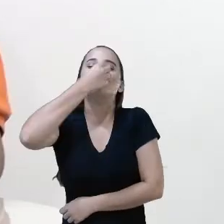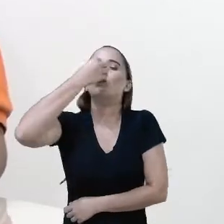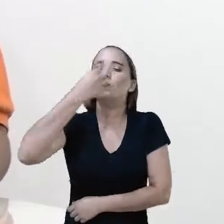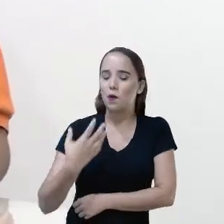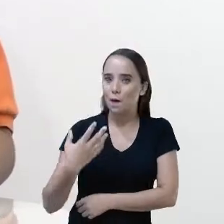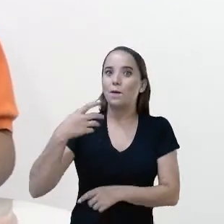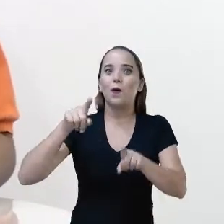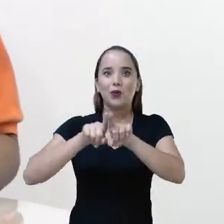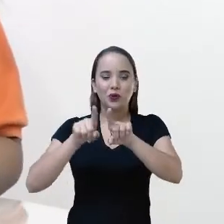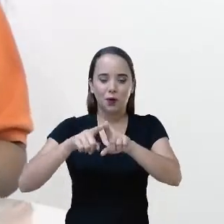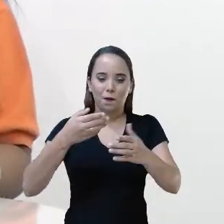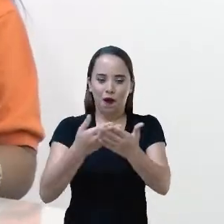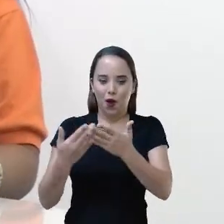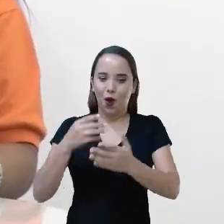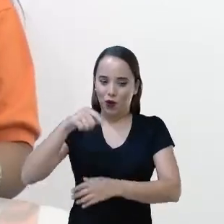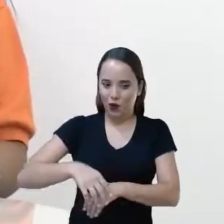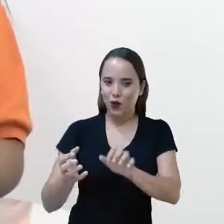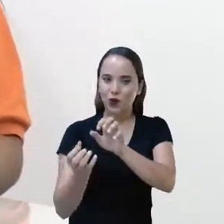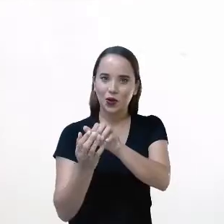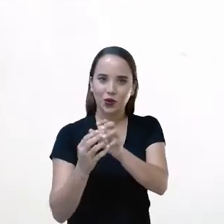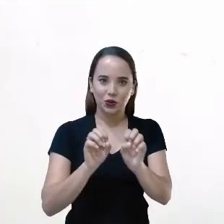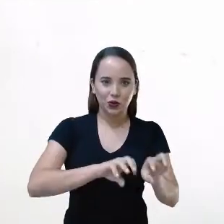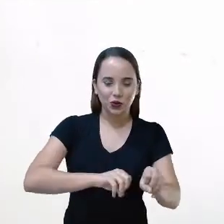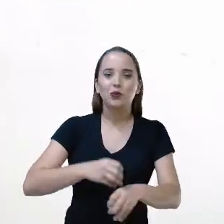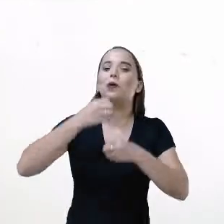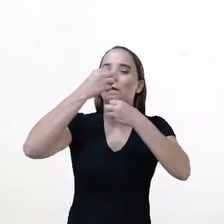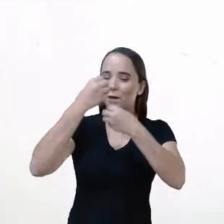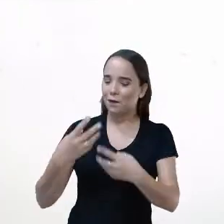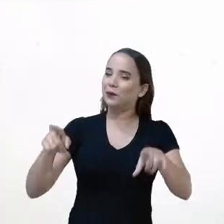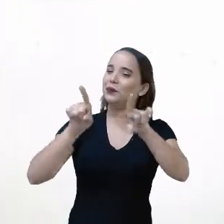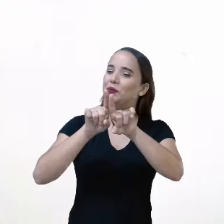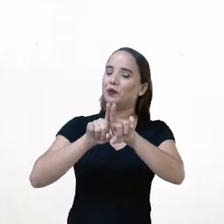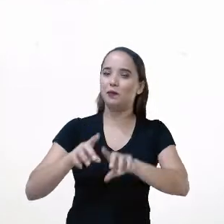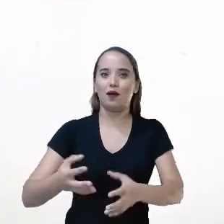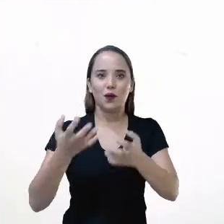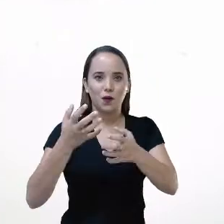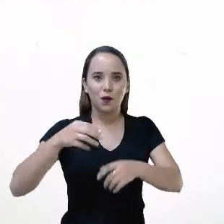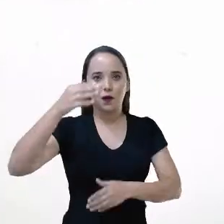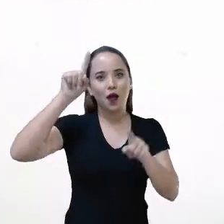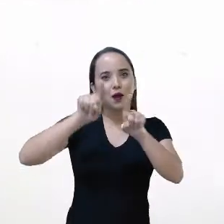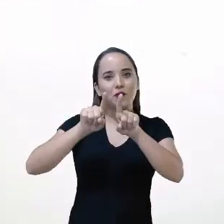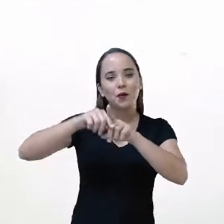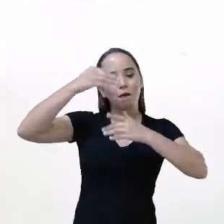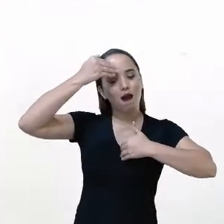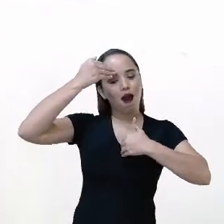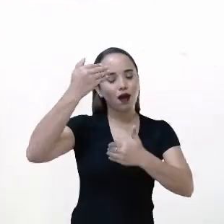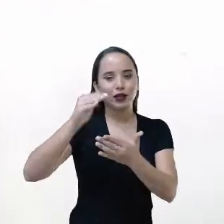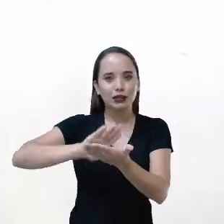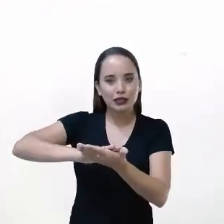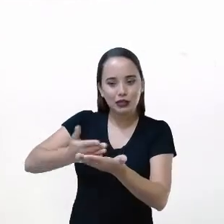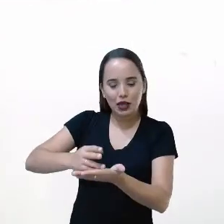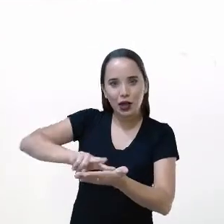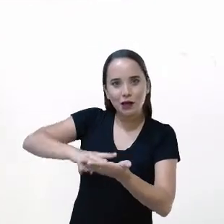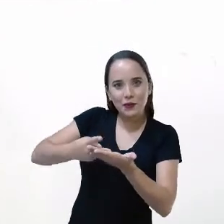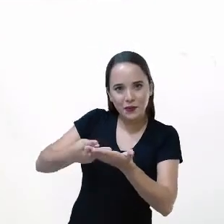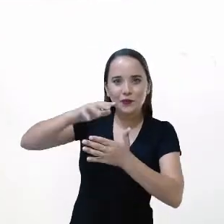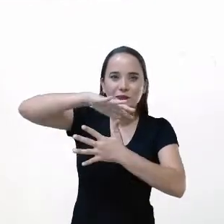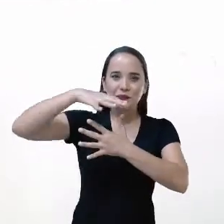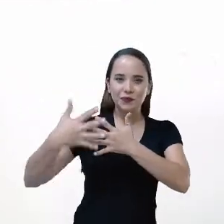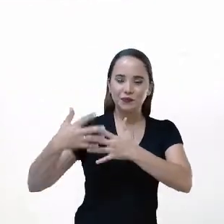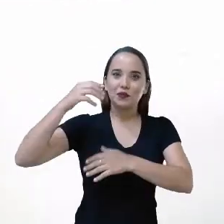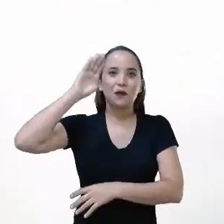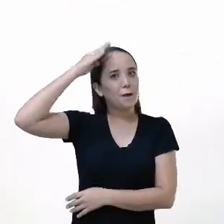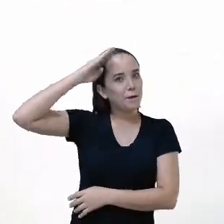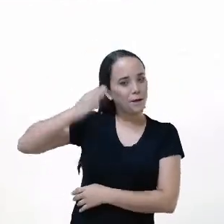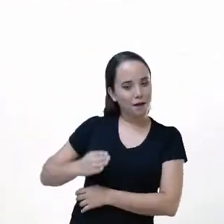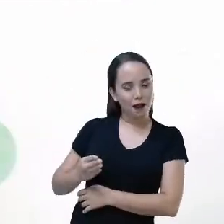né, do Recife é tudo de bom. Pois é, vamos embora. Eu quero agradecer também a nossa intérprete de Libras, Brielle, que está aqui também